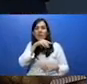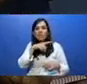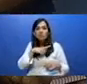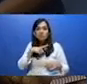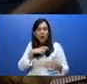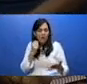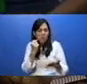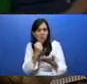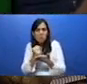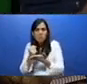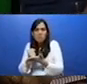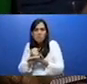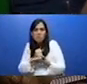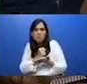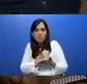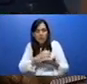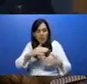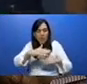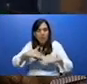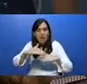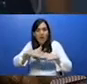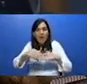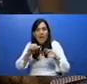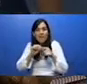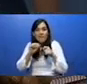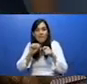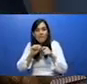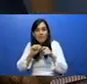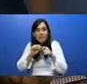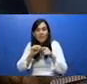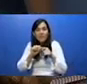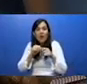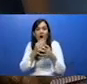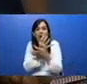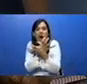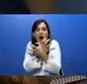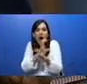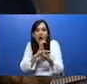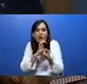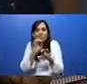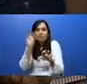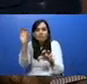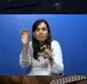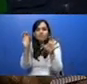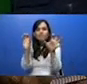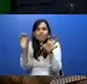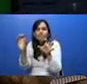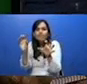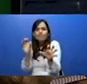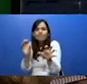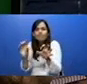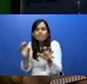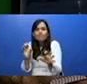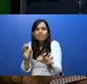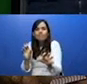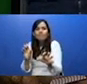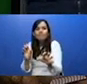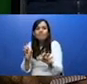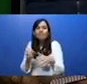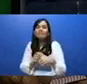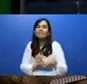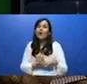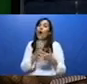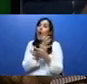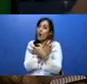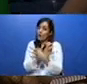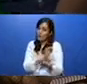fossilizados com os quais é possível montar o esqueleto. Com o que a gente monta o esqueleto? Muito